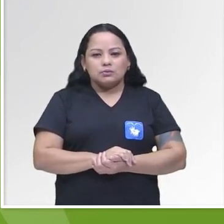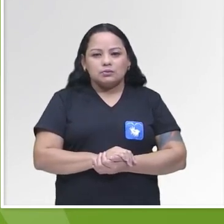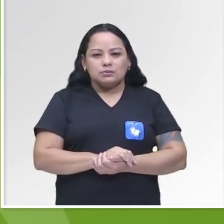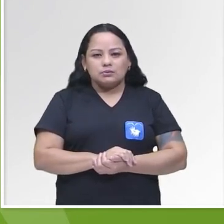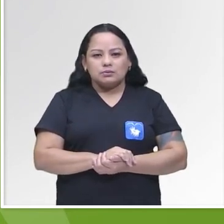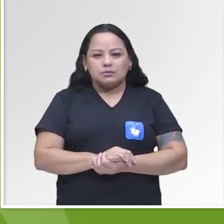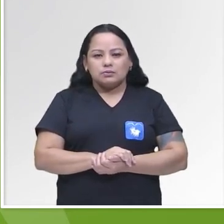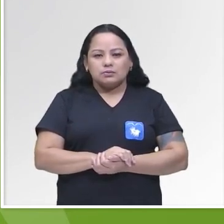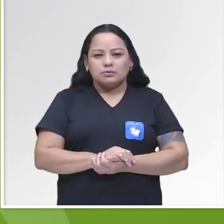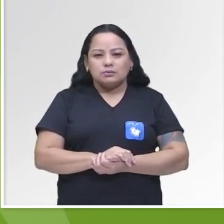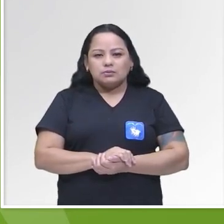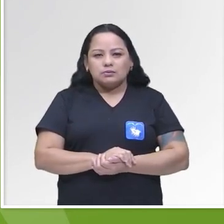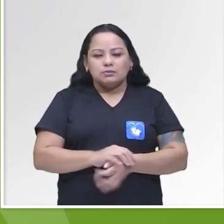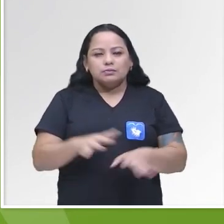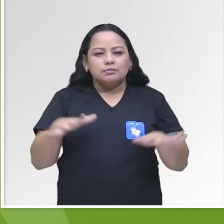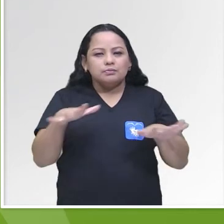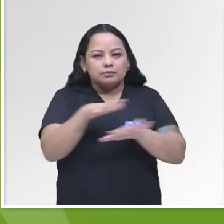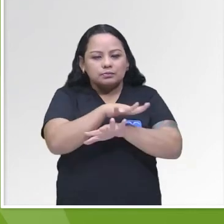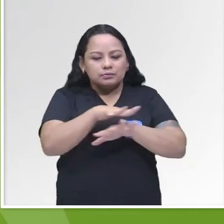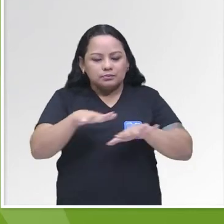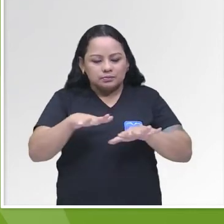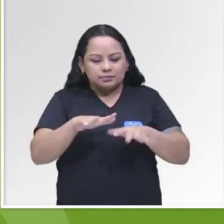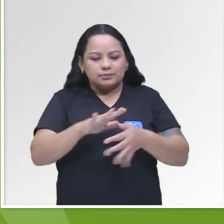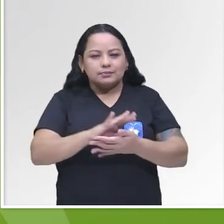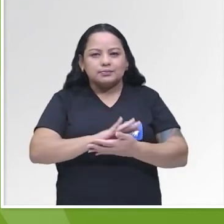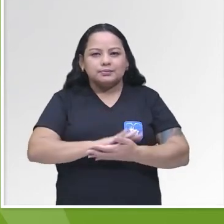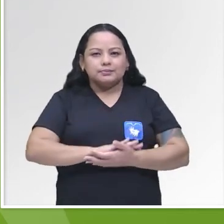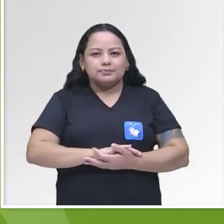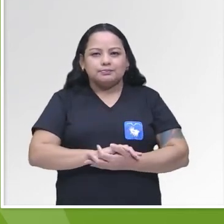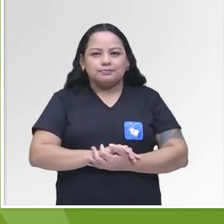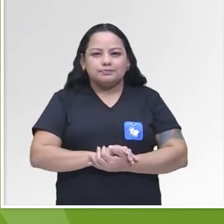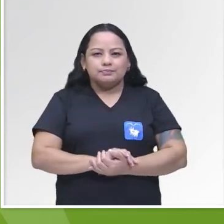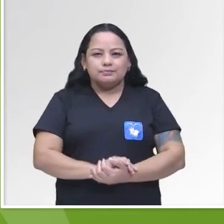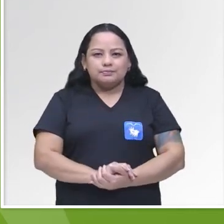a isomeria